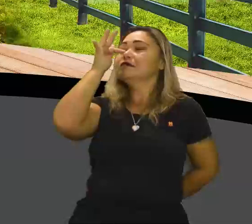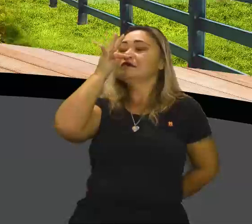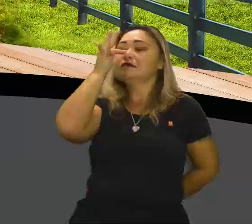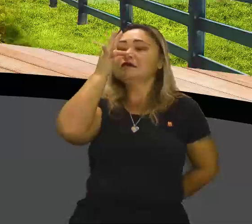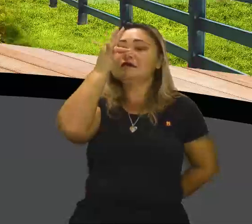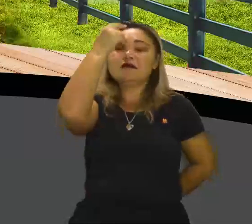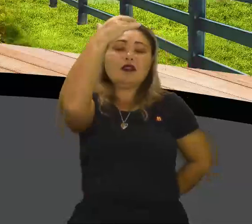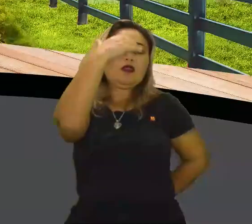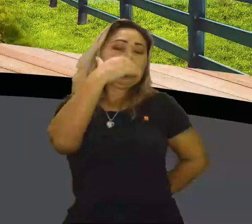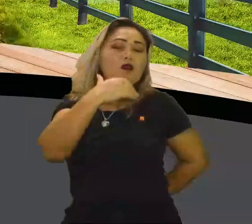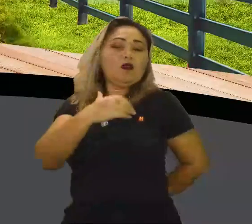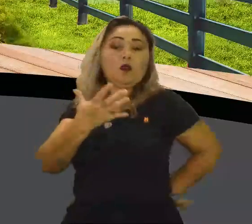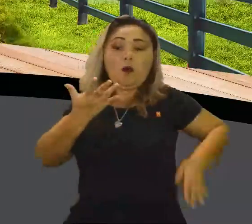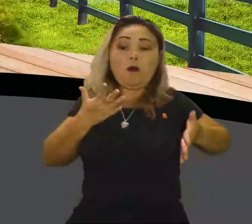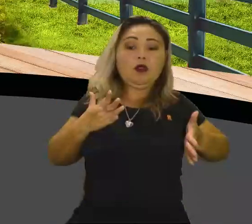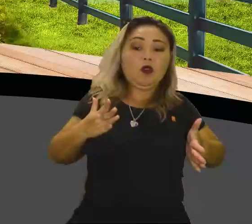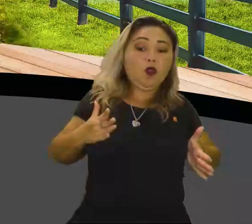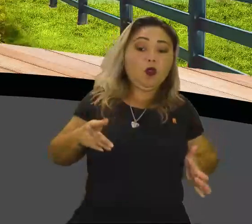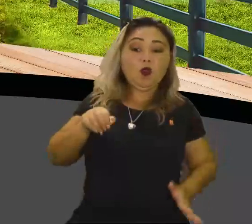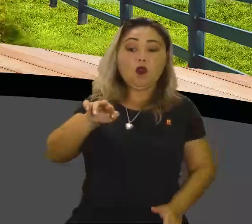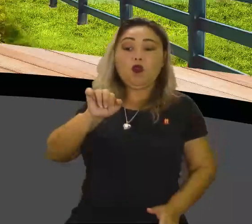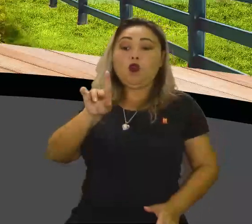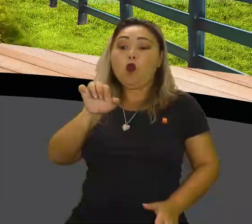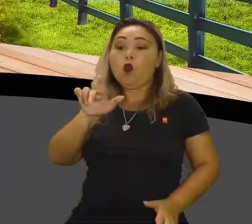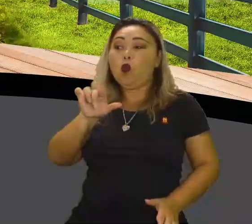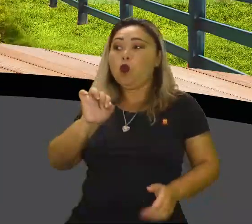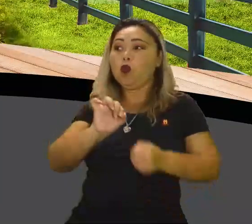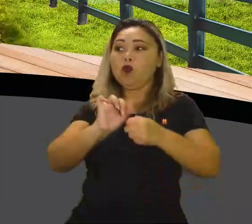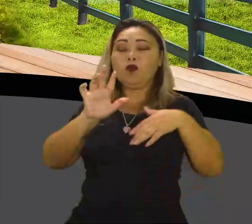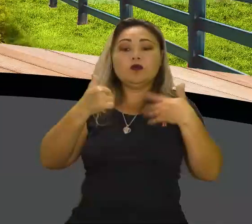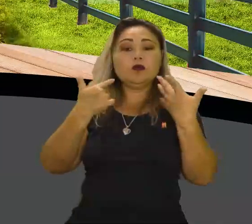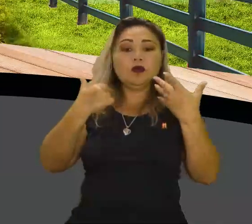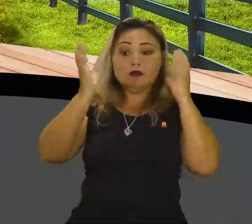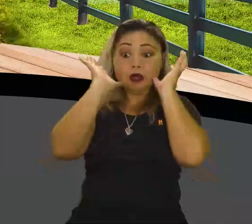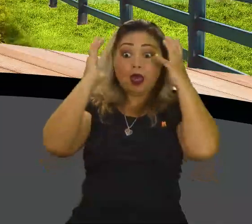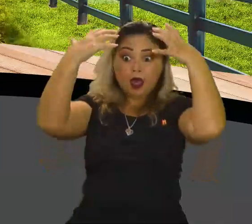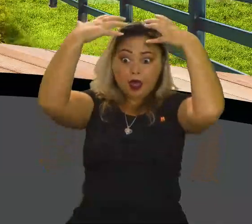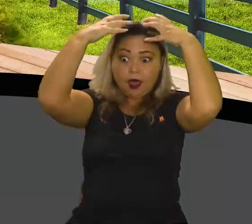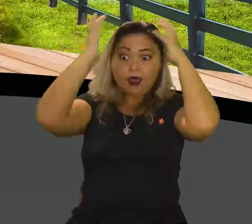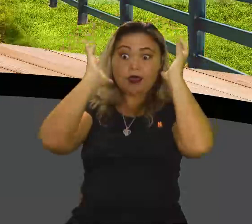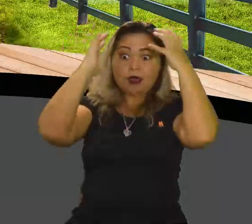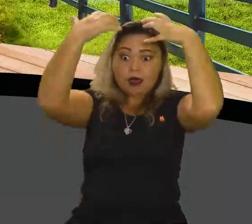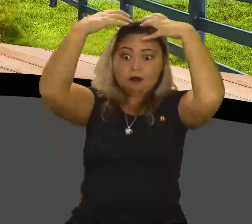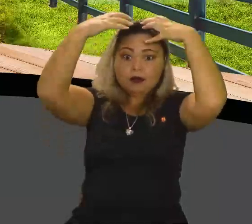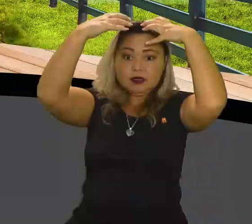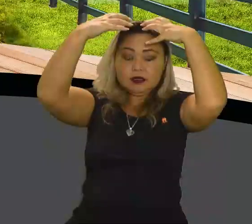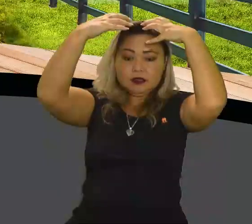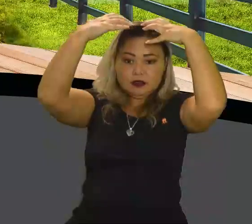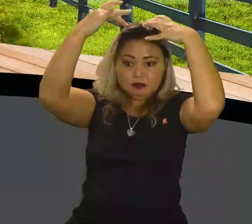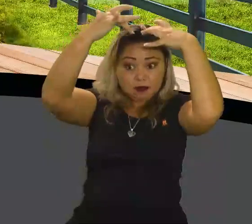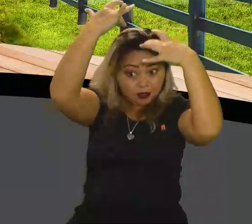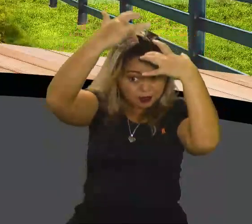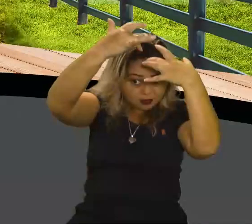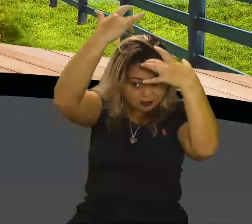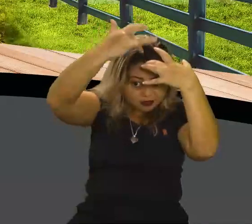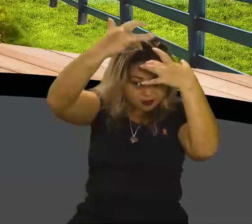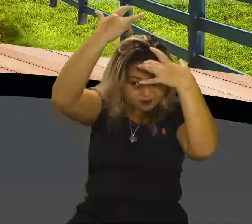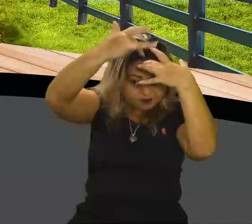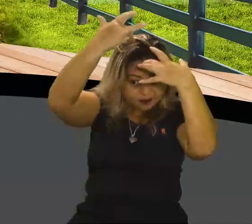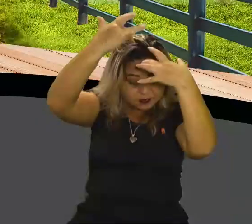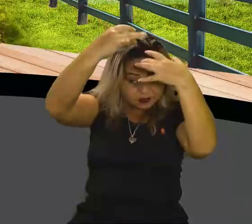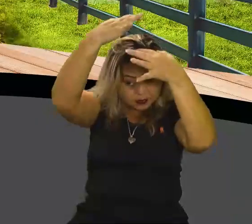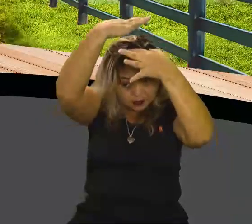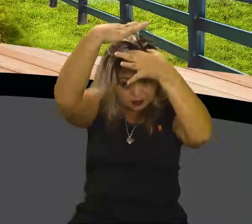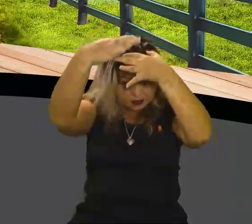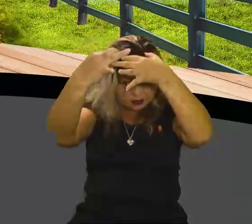Meu pé é um pedúnculo. Aí, ó, isso, a minha cabeça, olha aqui, ó, é o